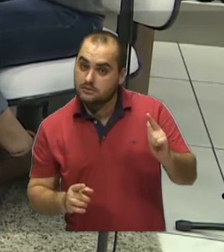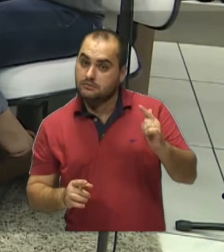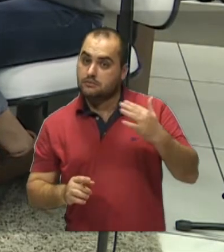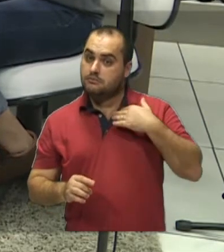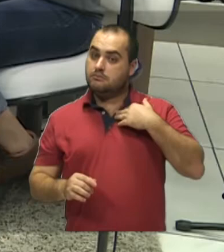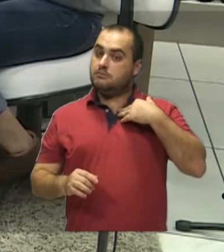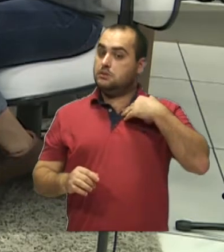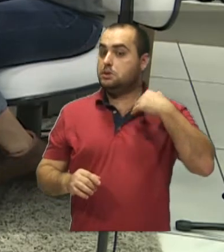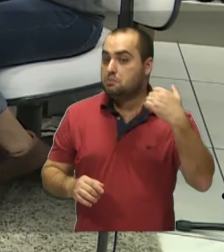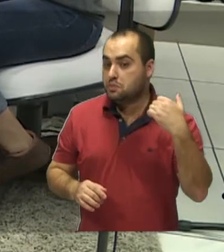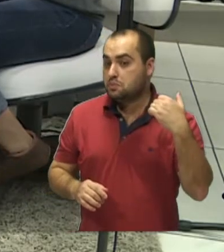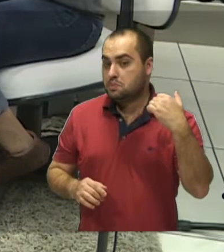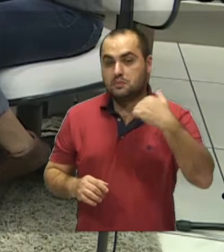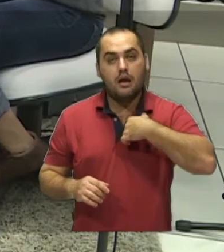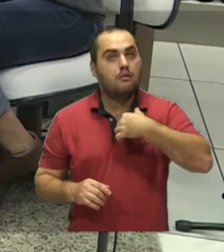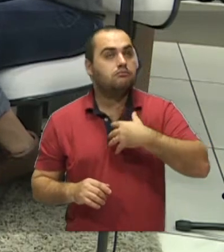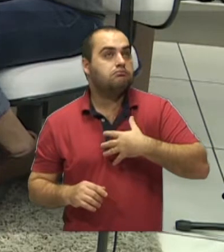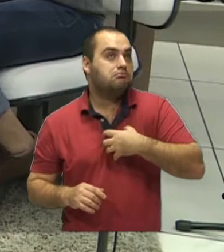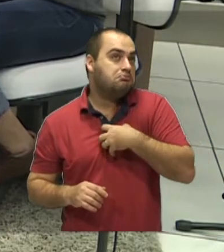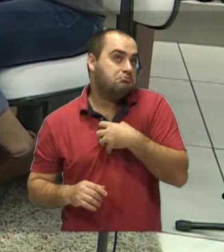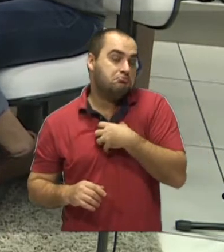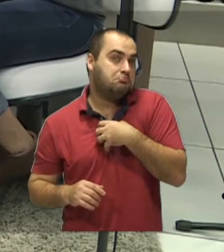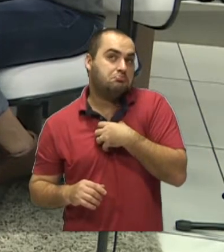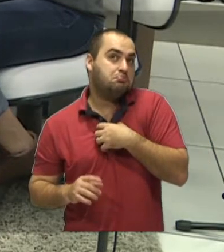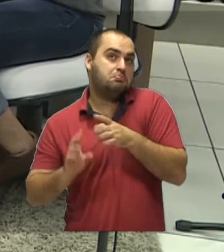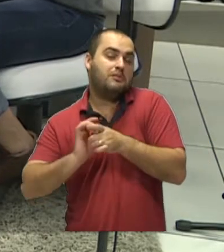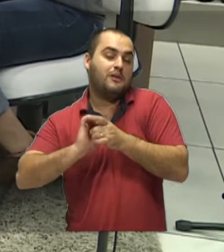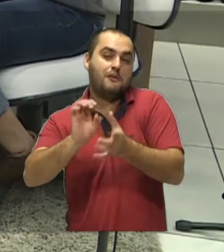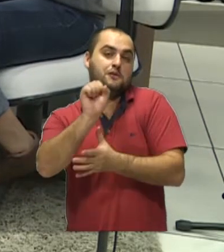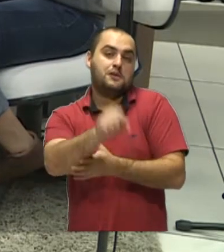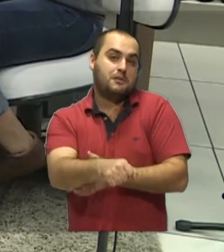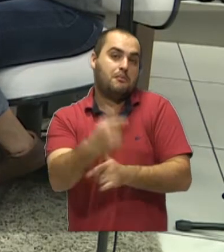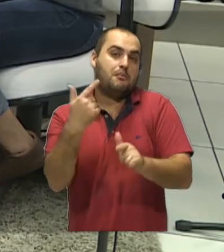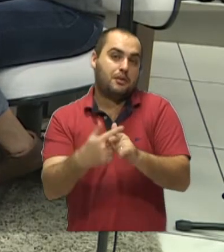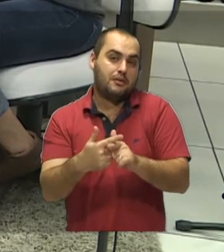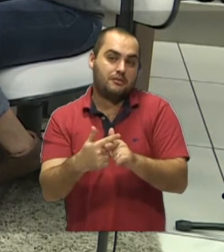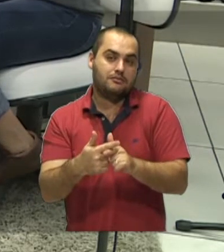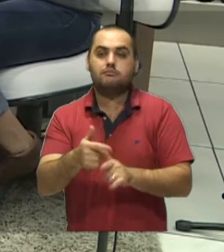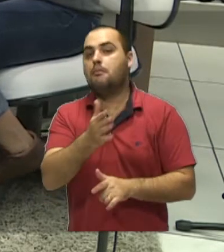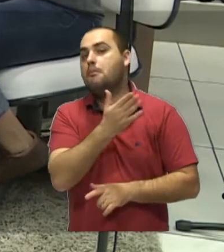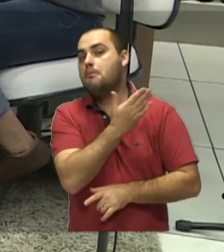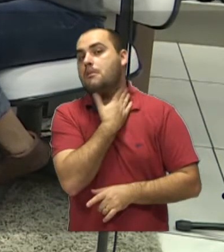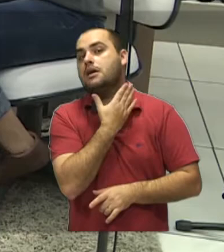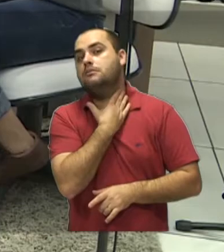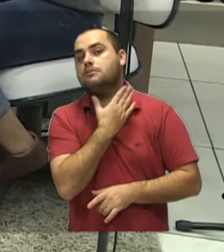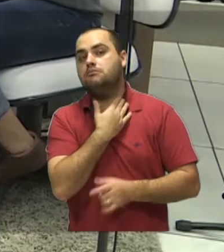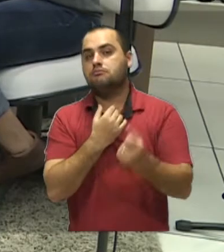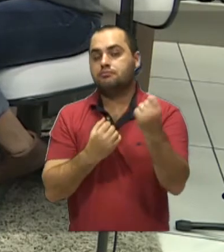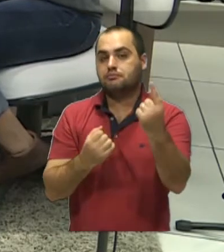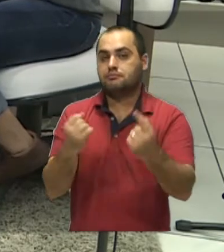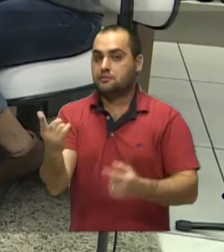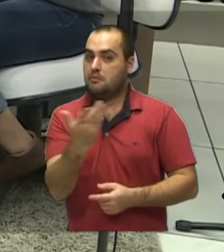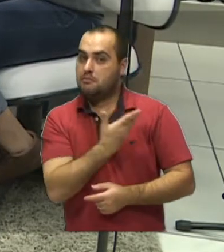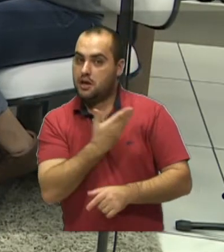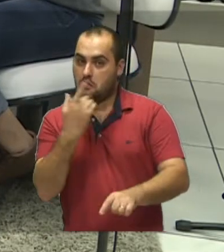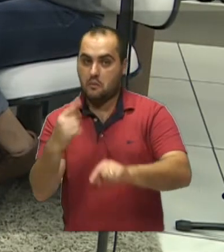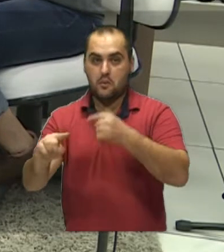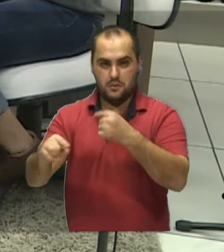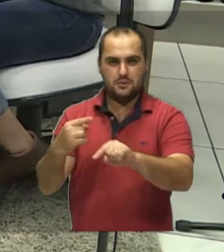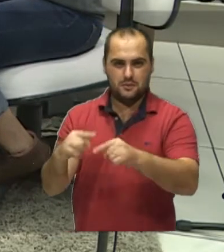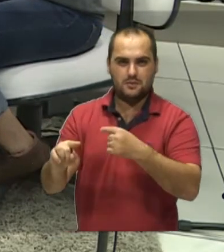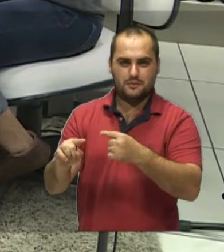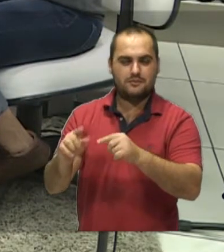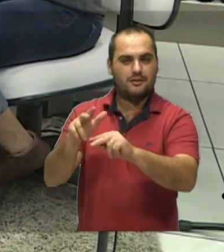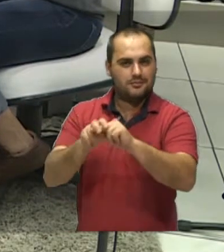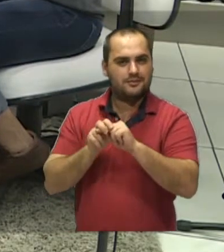me convidou, me senti à vontade para isso, porque, na verdade, o programa trata-se de um bate-papo com alguns amigos músicos, né? Então, por